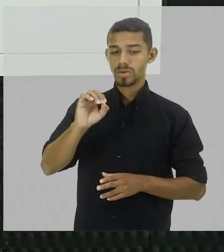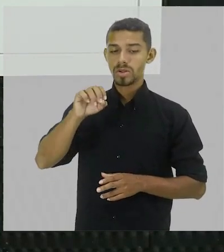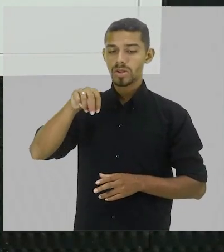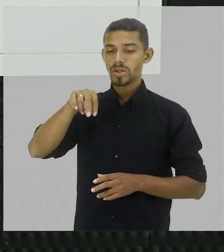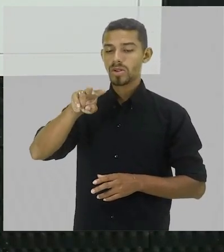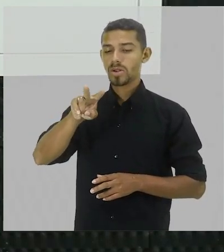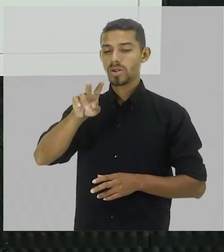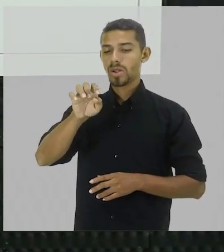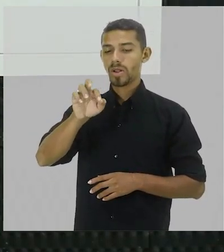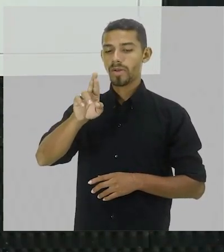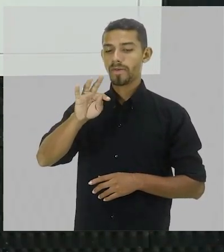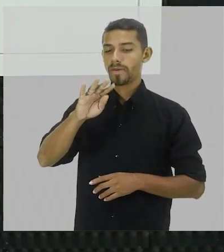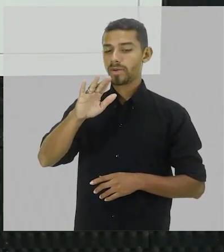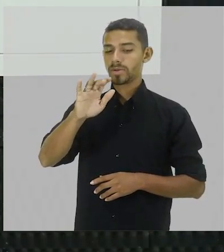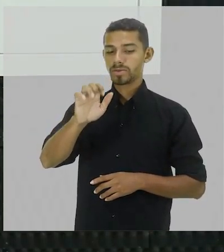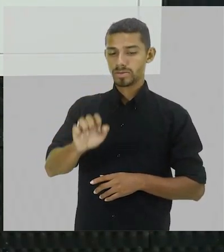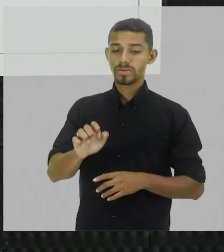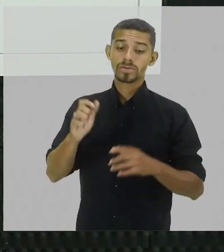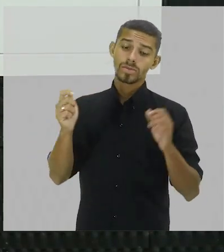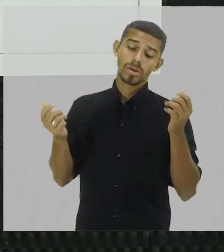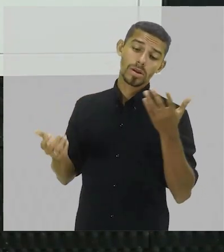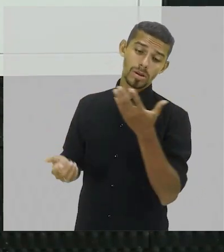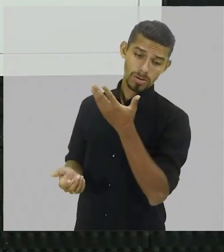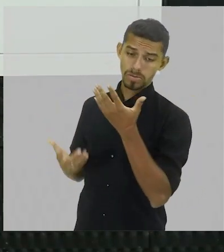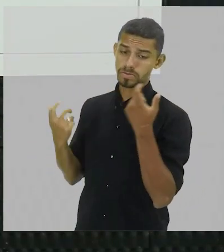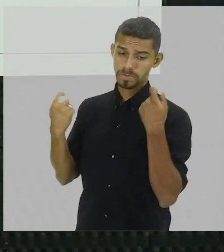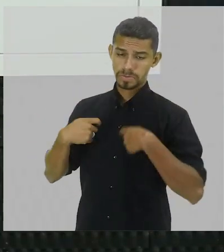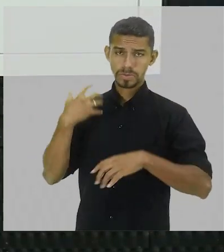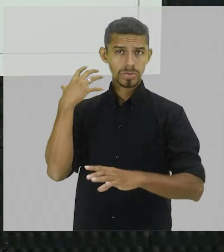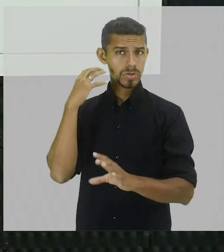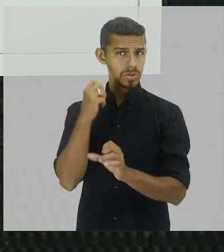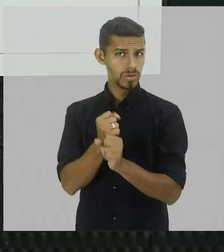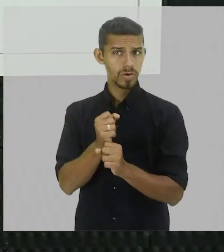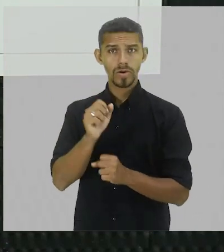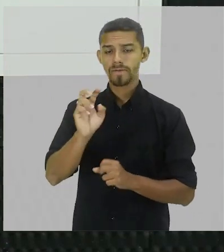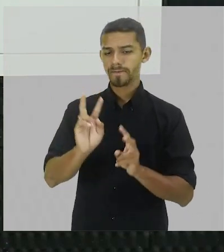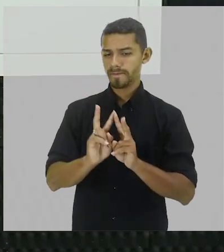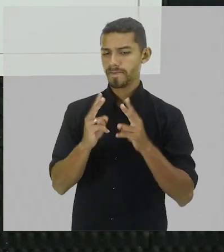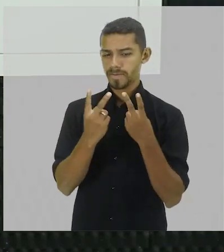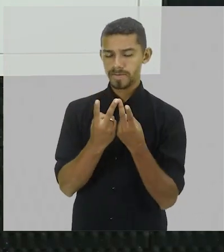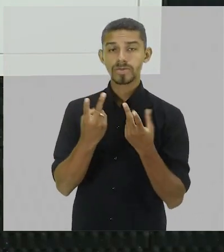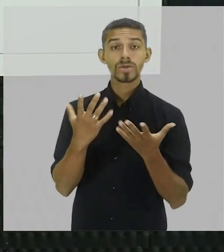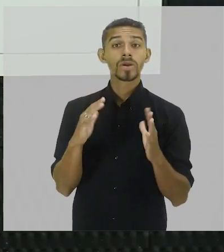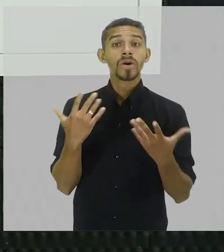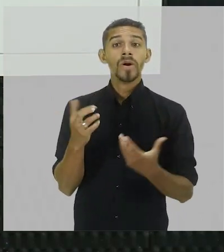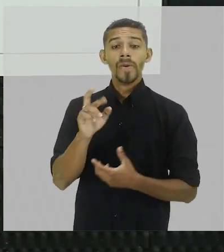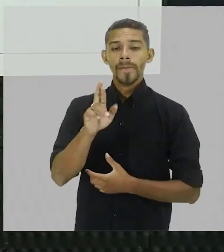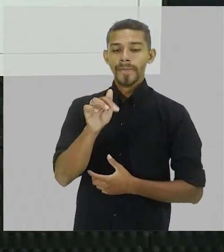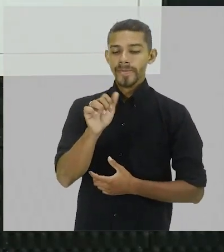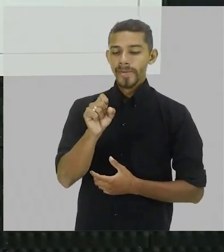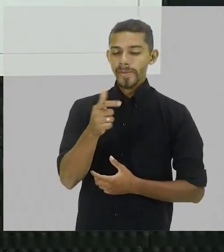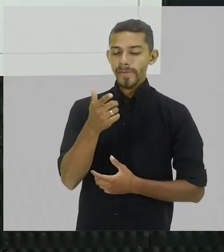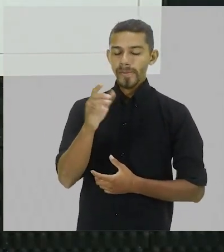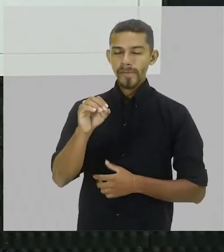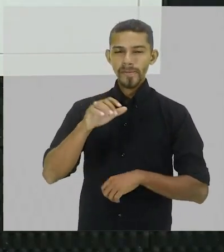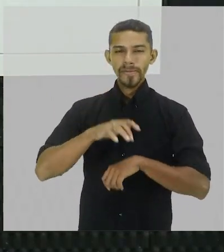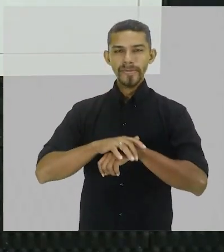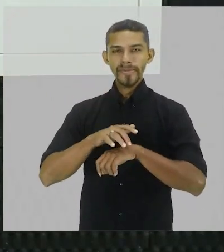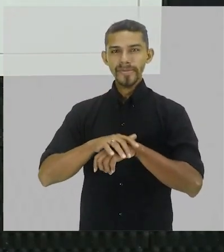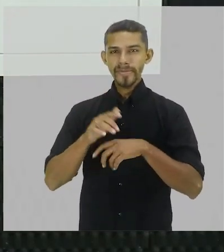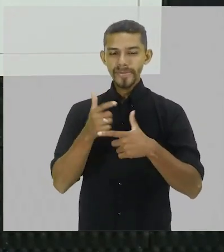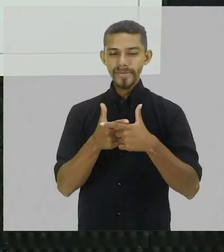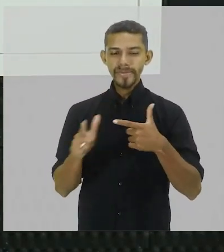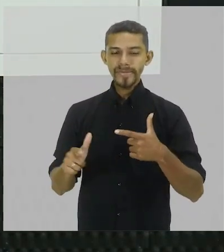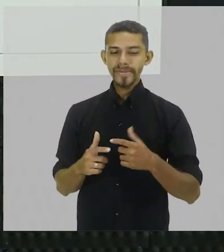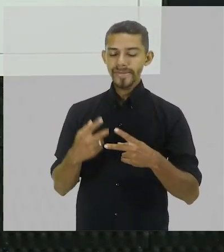da pirâmide inscrita. Ele quer que você calcule o volume a razão, que é a divisão entre o volume da